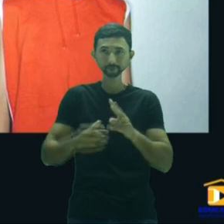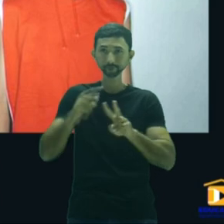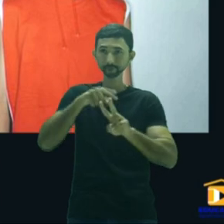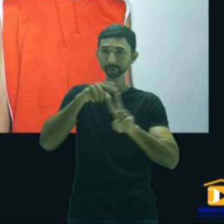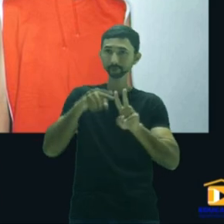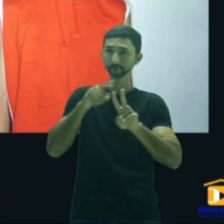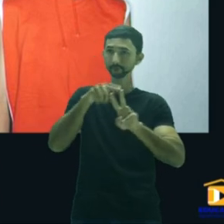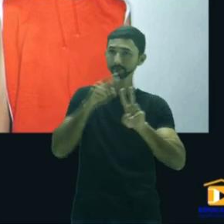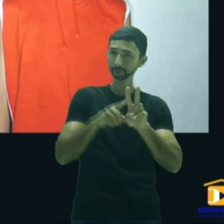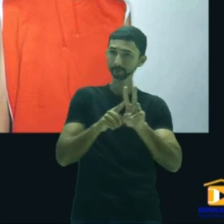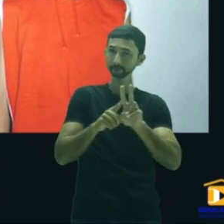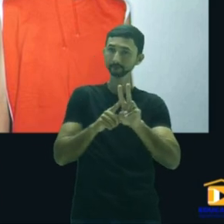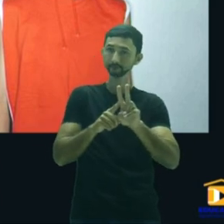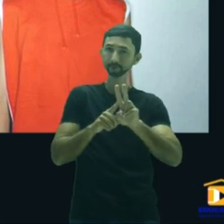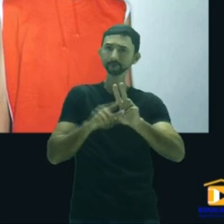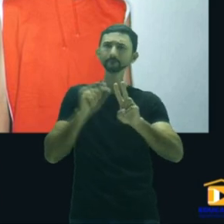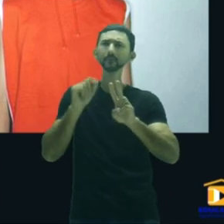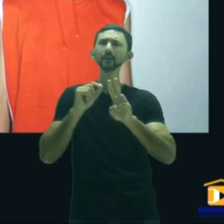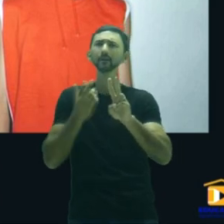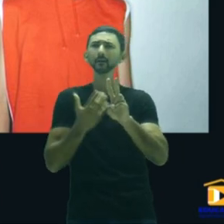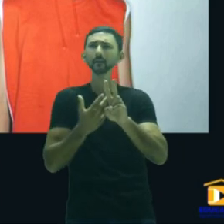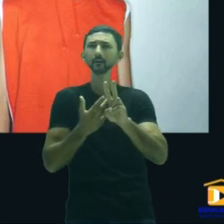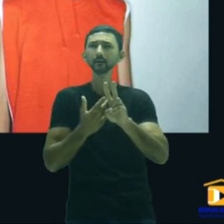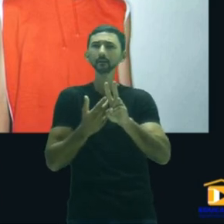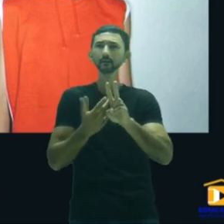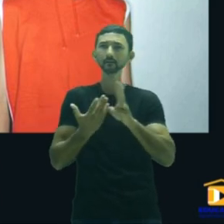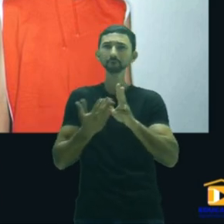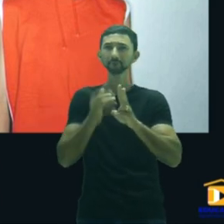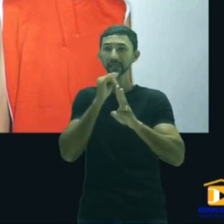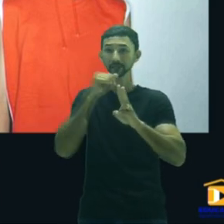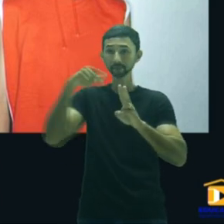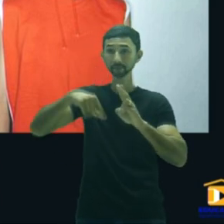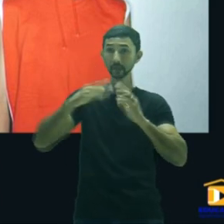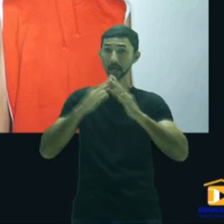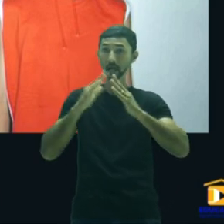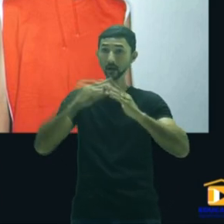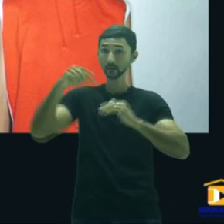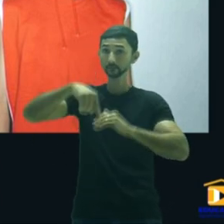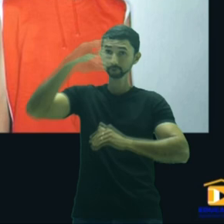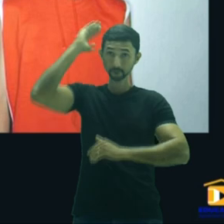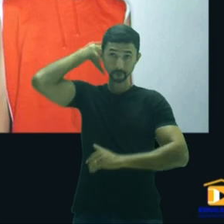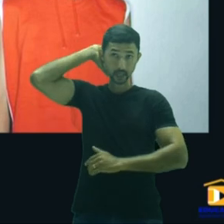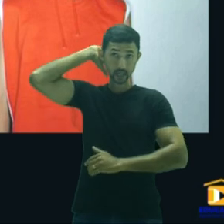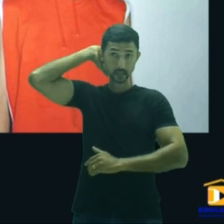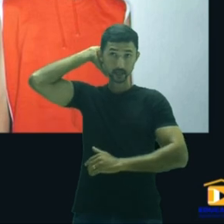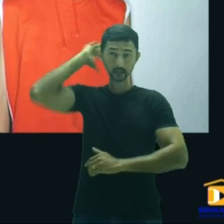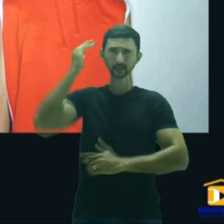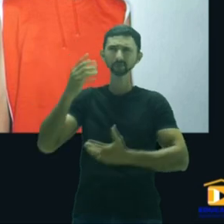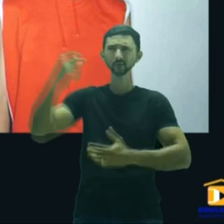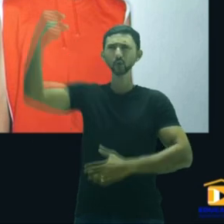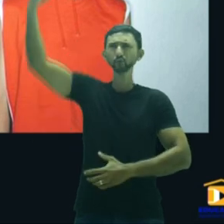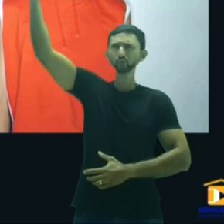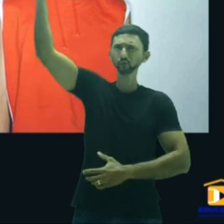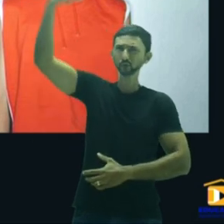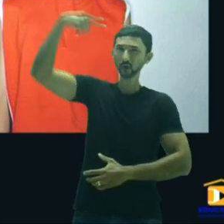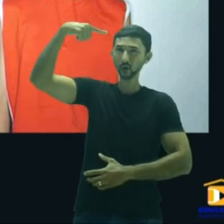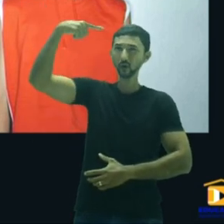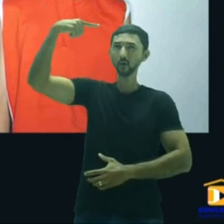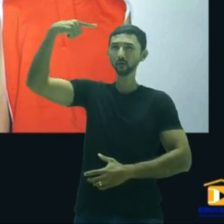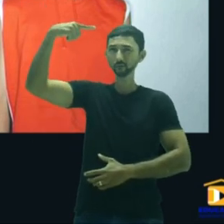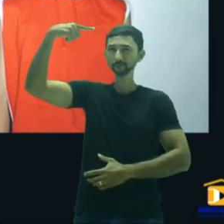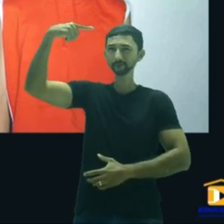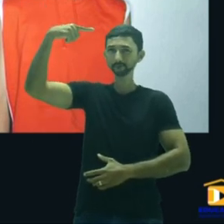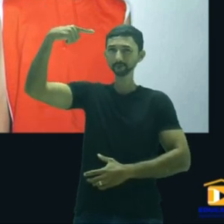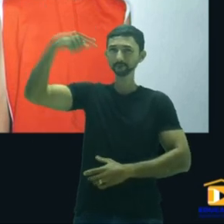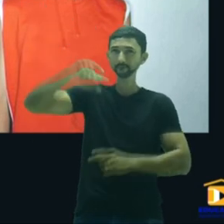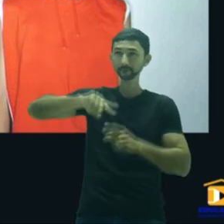meninos, eles estão morando aqui no Pará, aqui em Belém do Pará, muito sol. E o outro